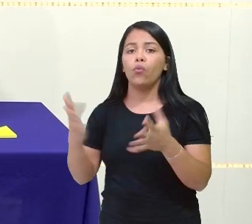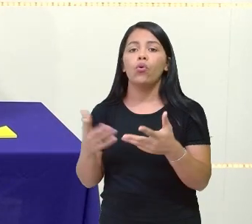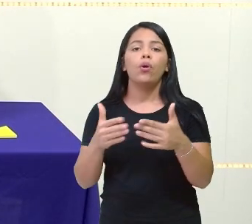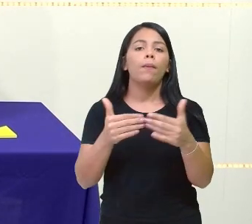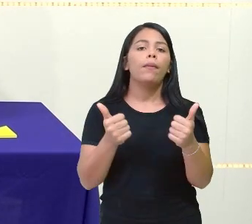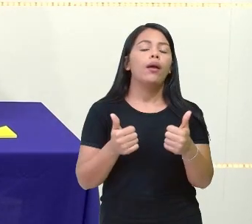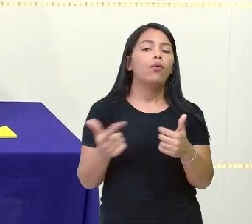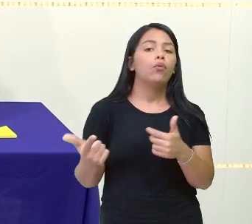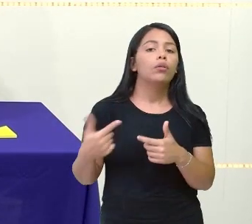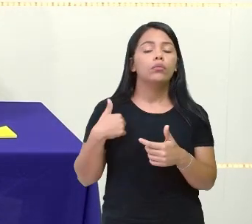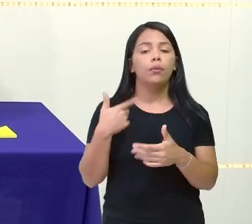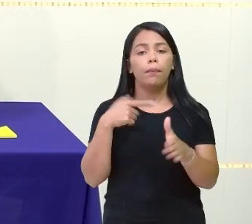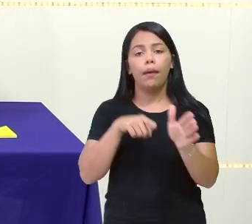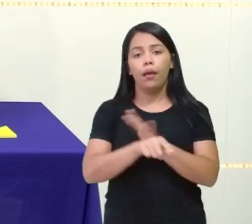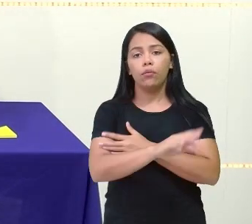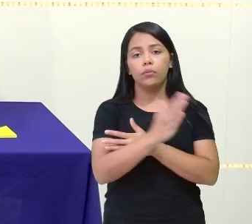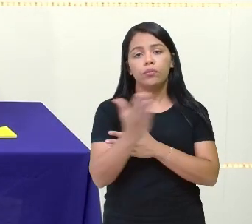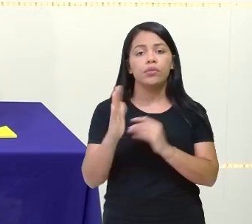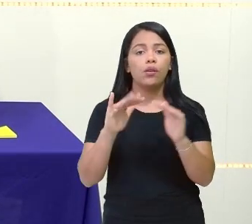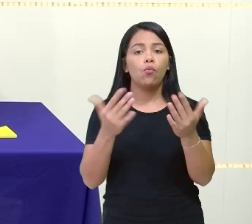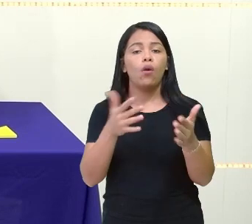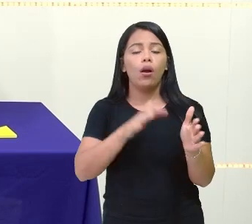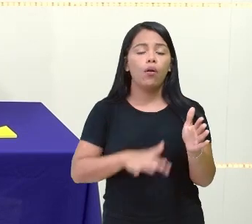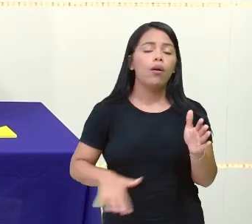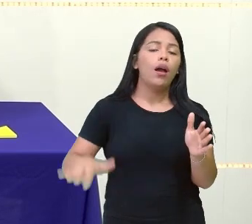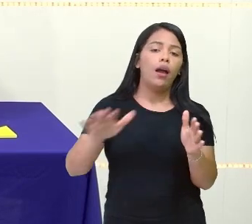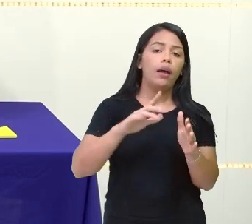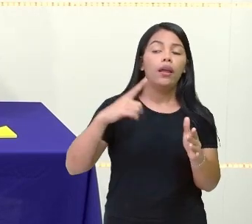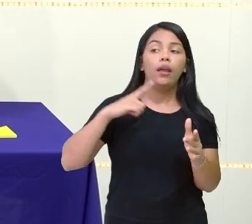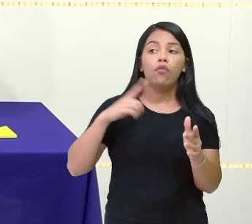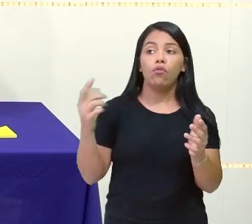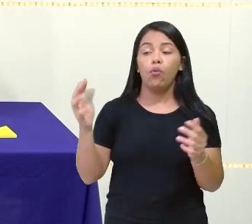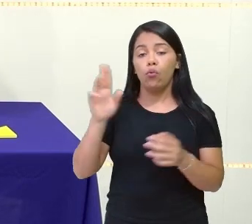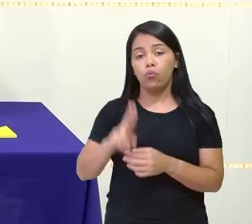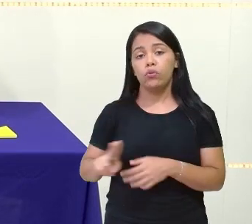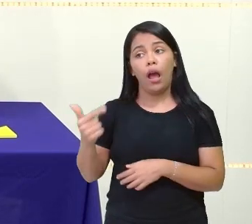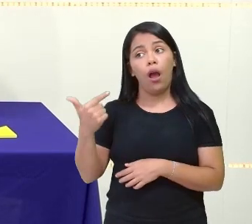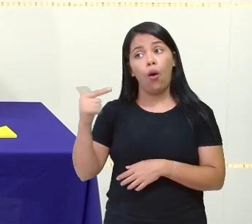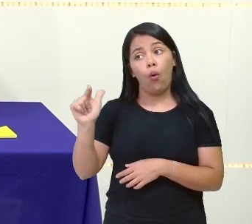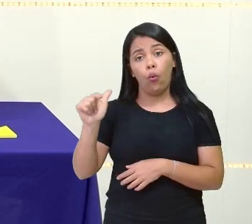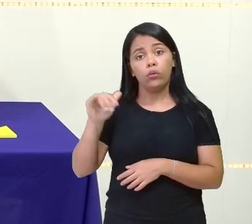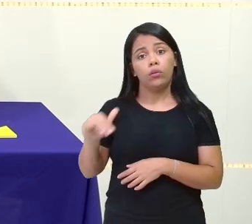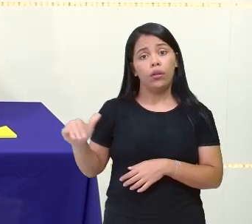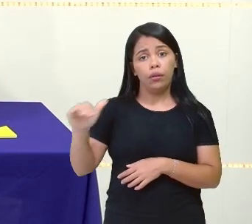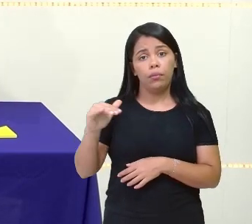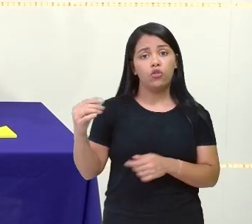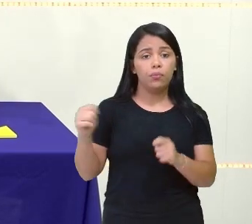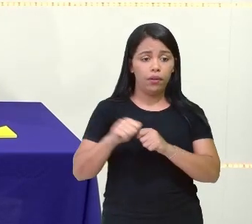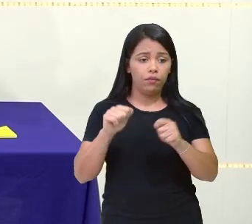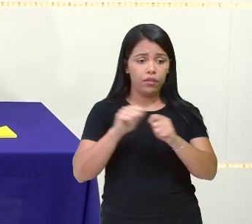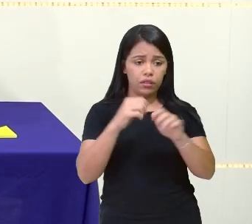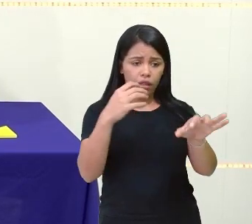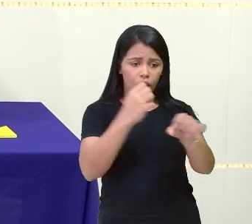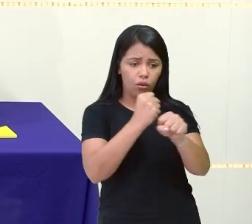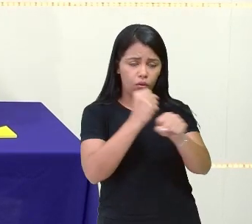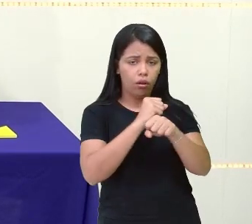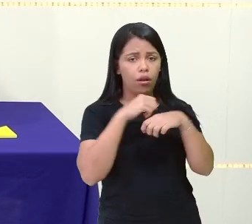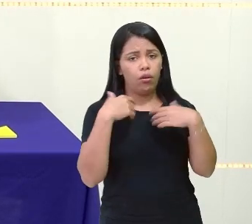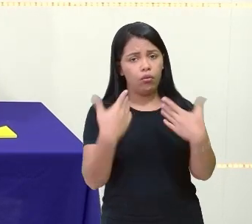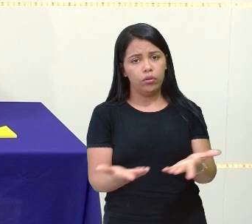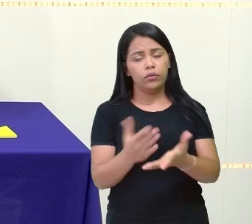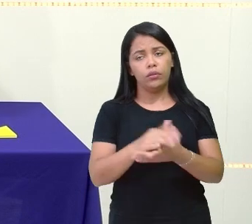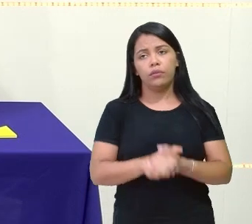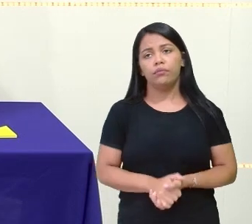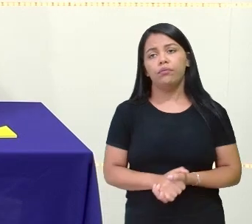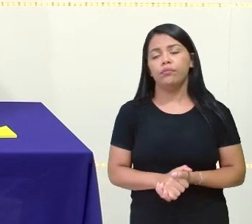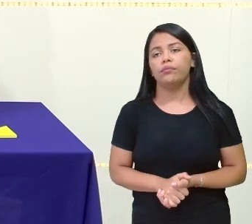tem como resposta 4 unidades de medida, né, que são aí o triângulo. 4 triângulos como unidade de